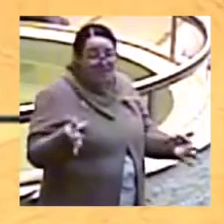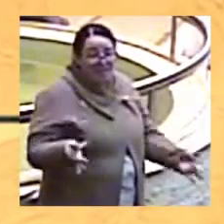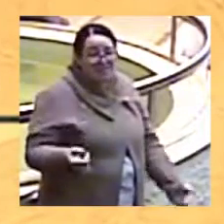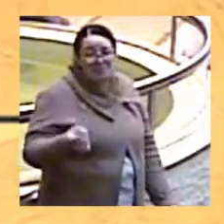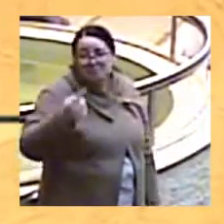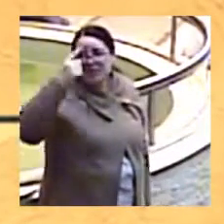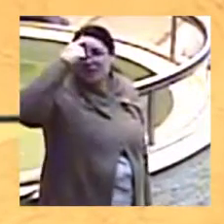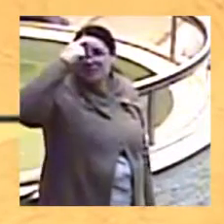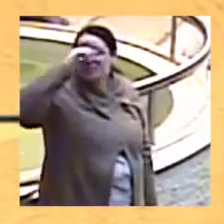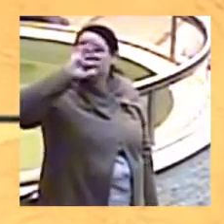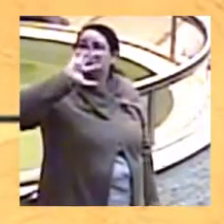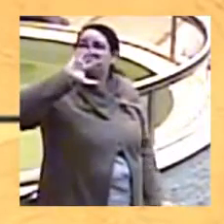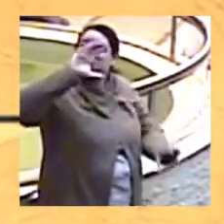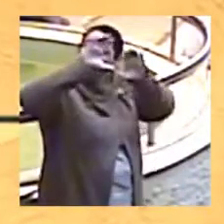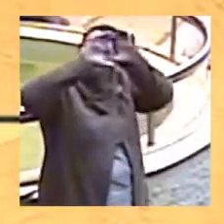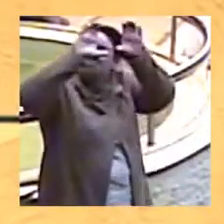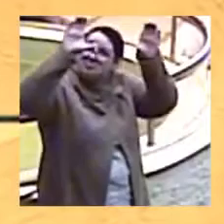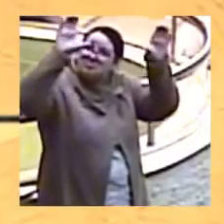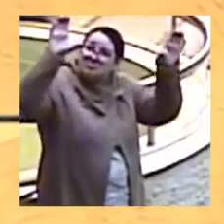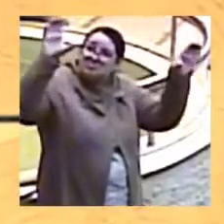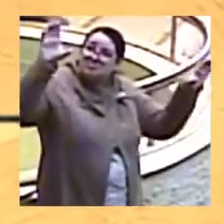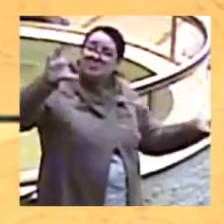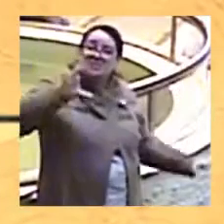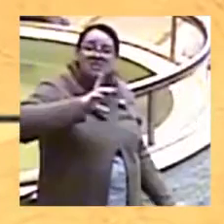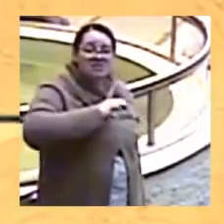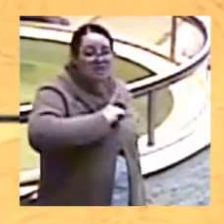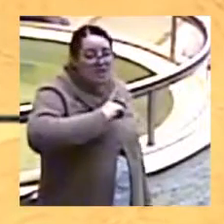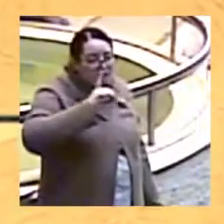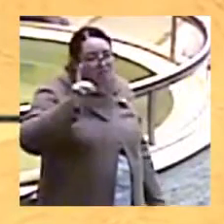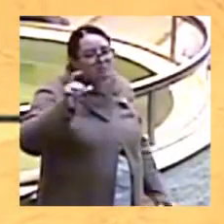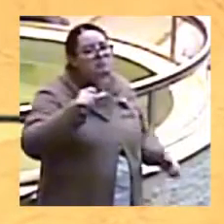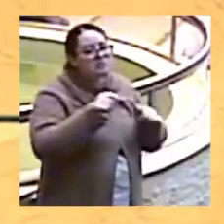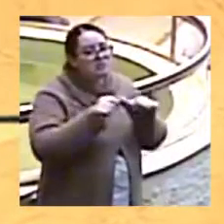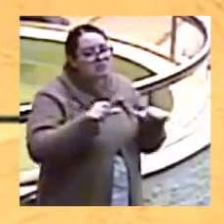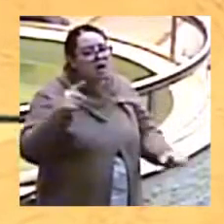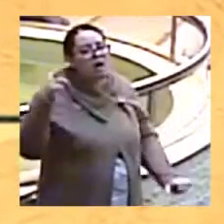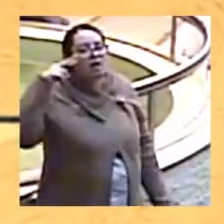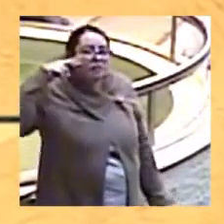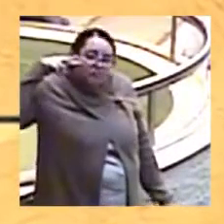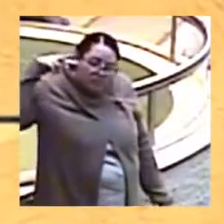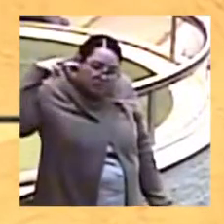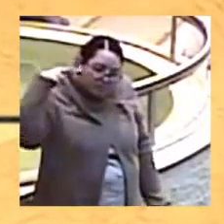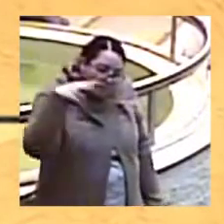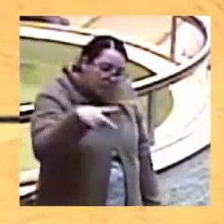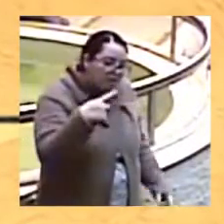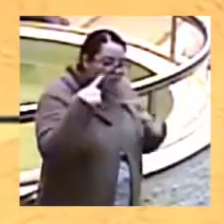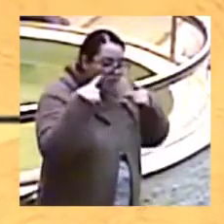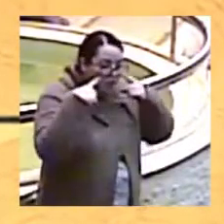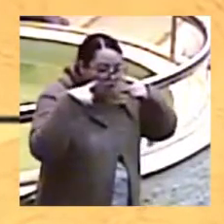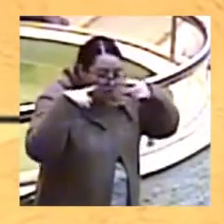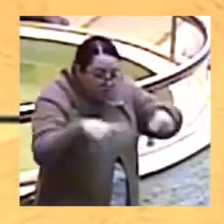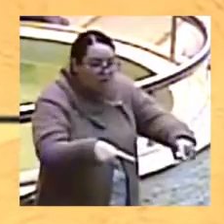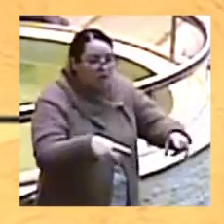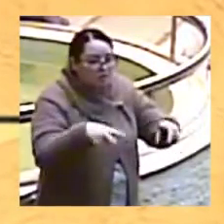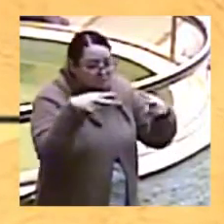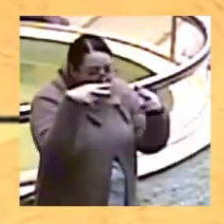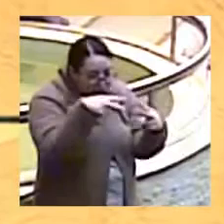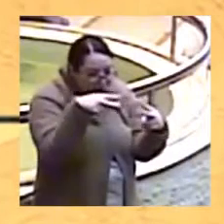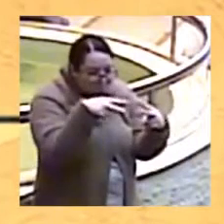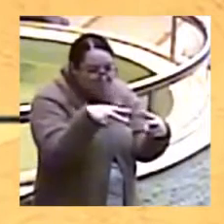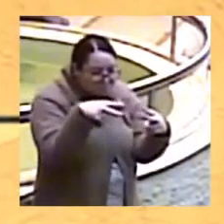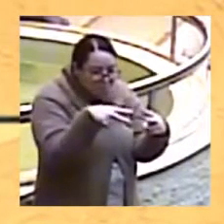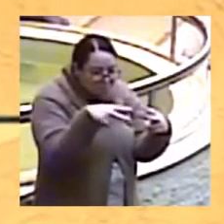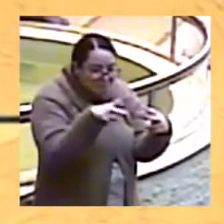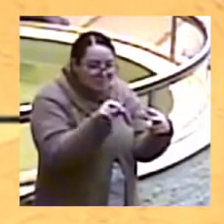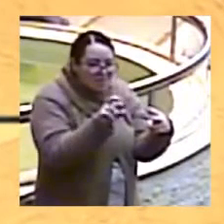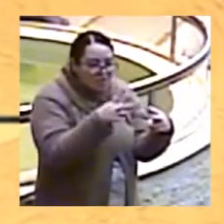Deus, está, com o seu rosto, fito, em nosso rosto, ele não virou o